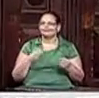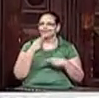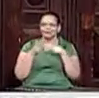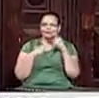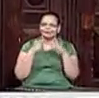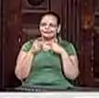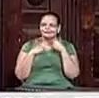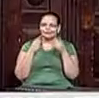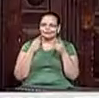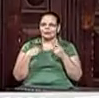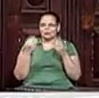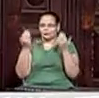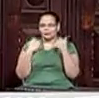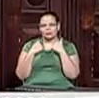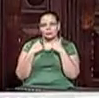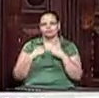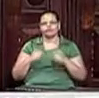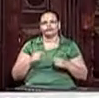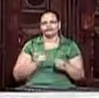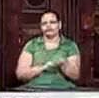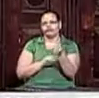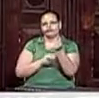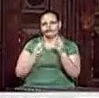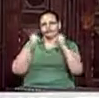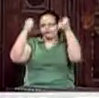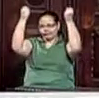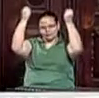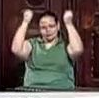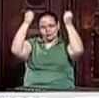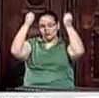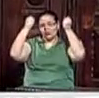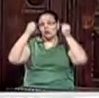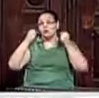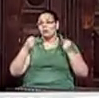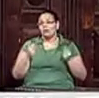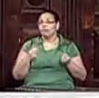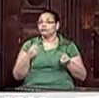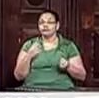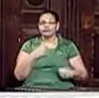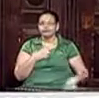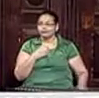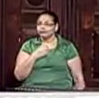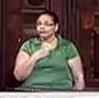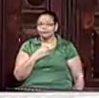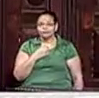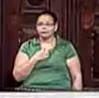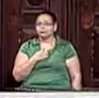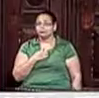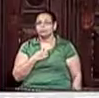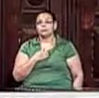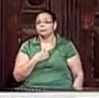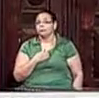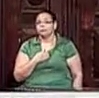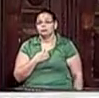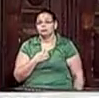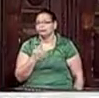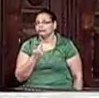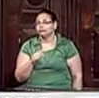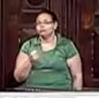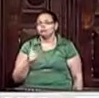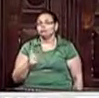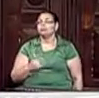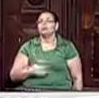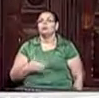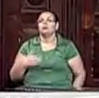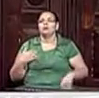sem explodir, porque isso é de uma insensibilidade total. É claro